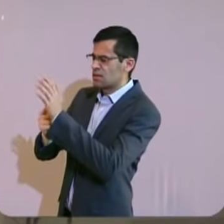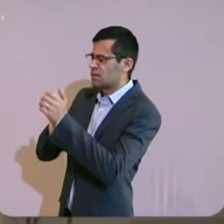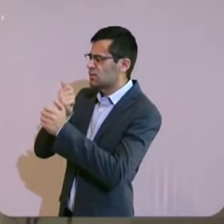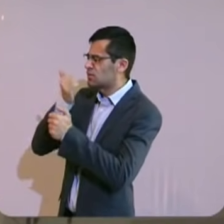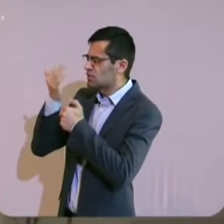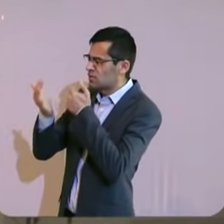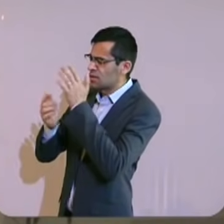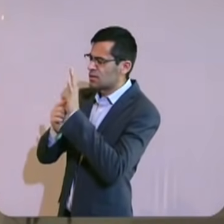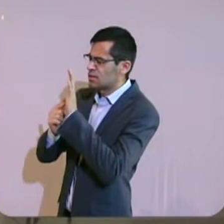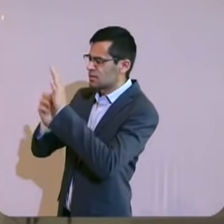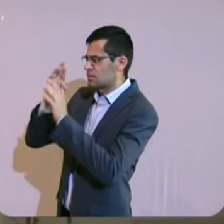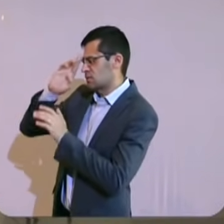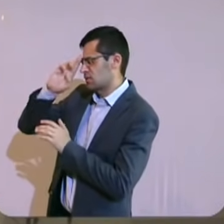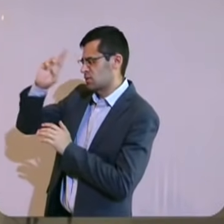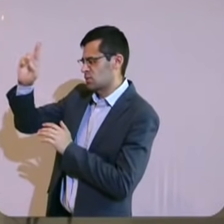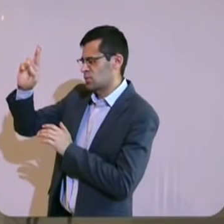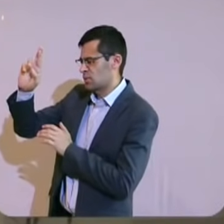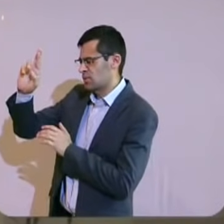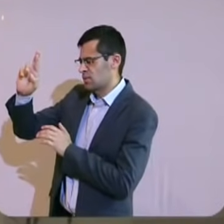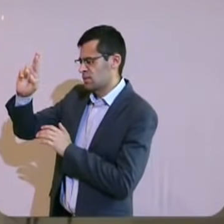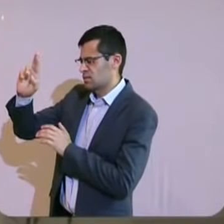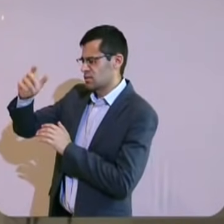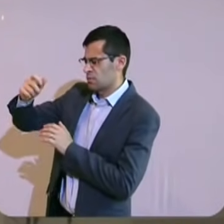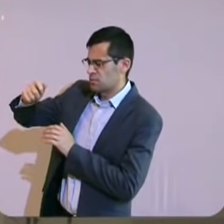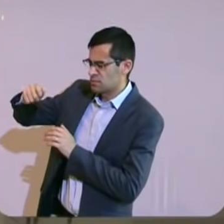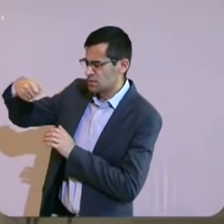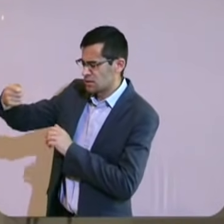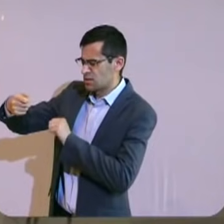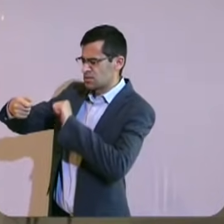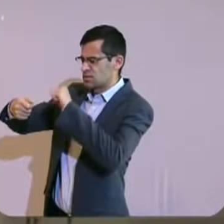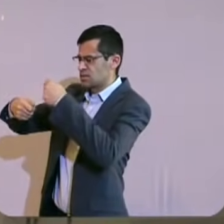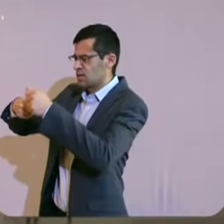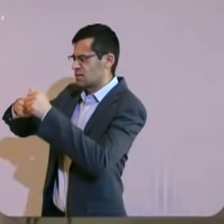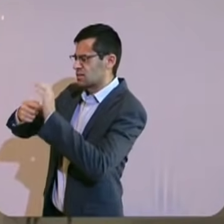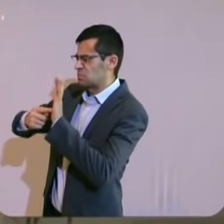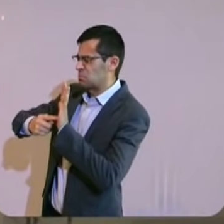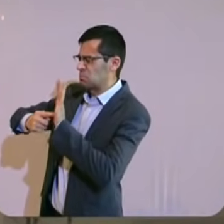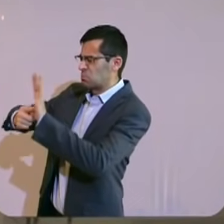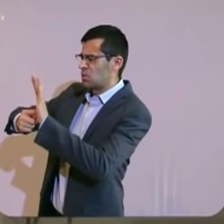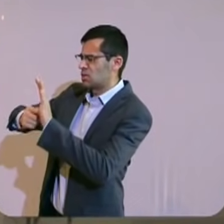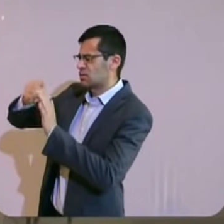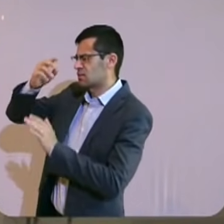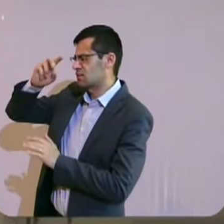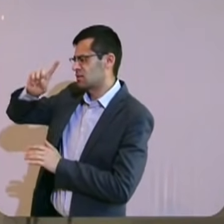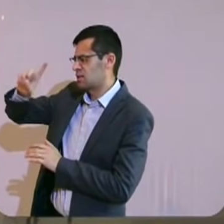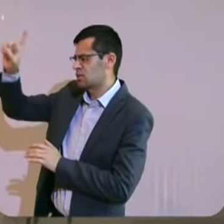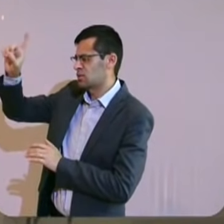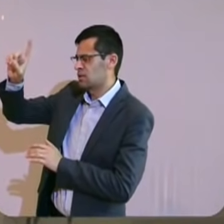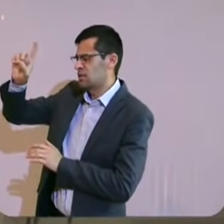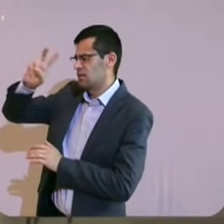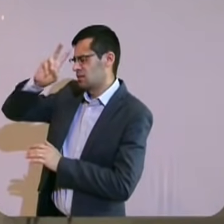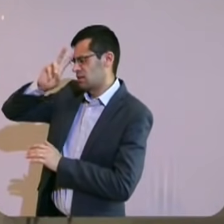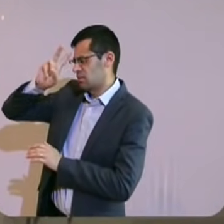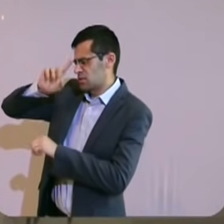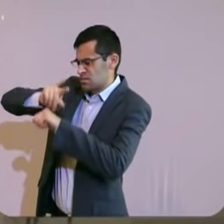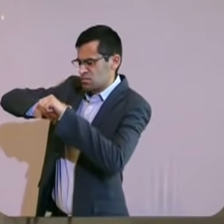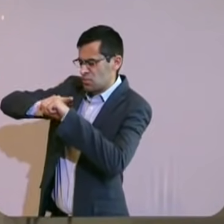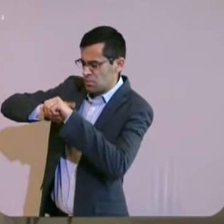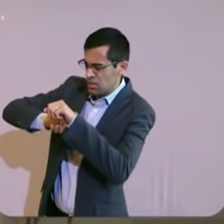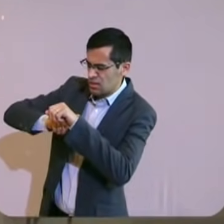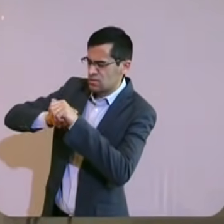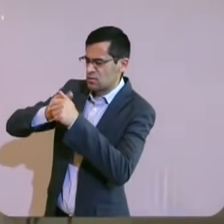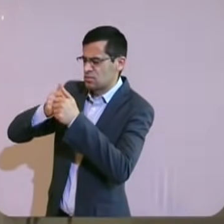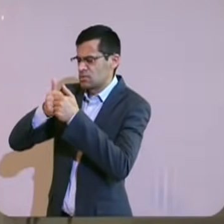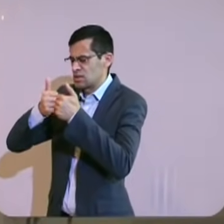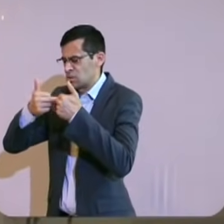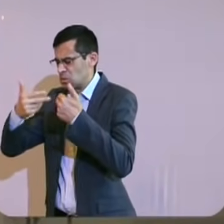você? Coloca palavras concretas. Lembra de circunstâncias.